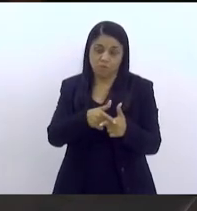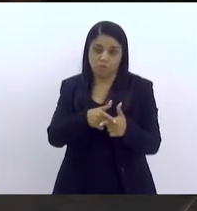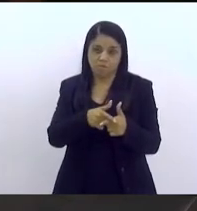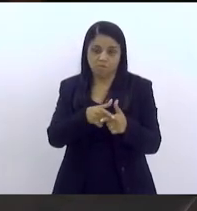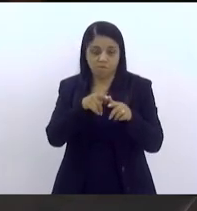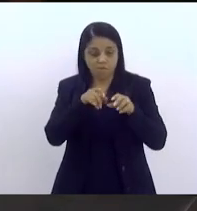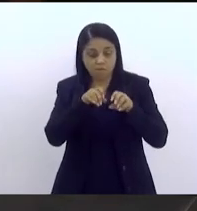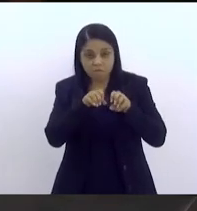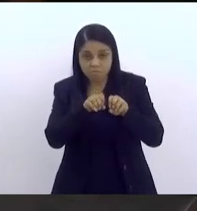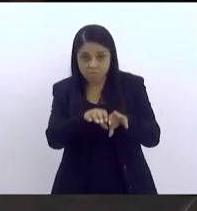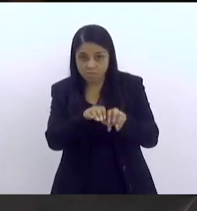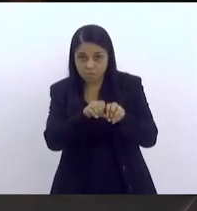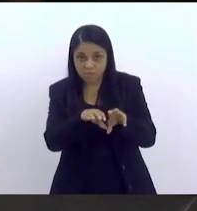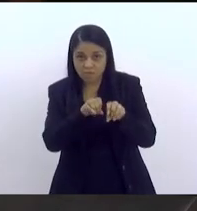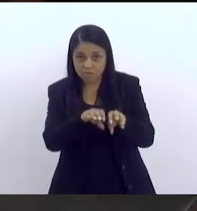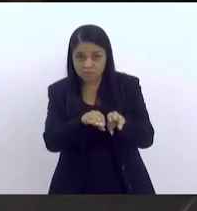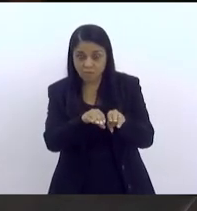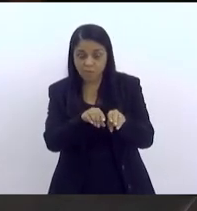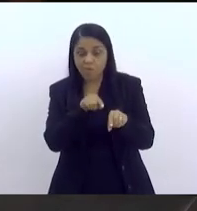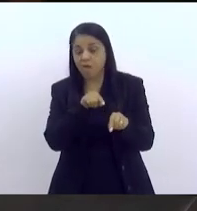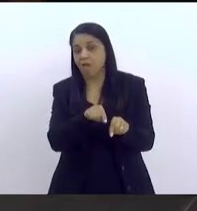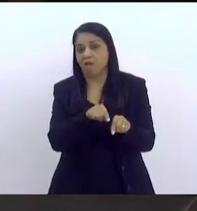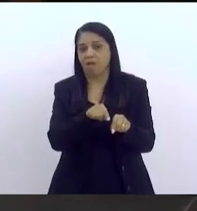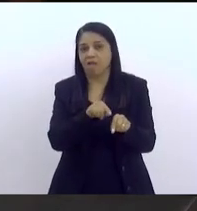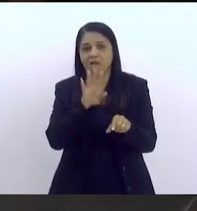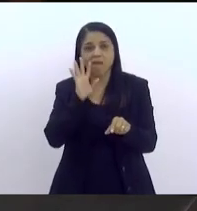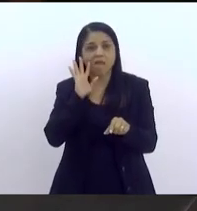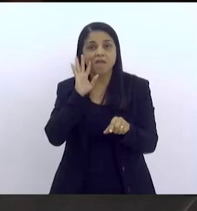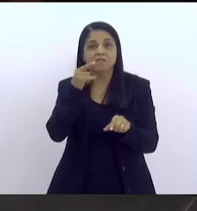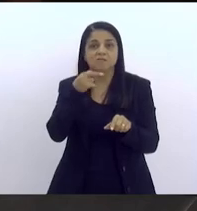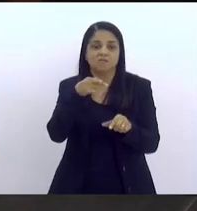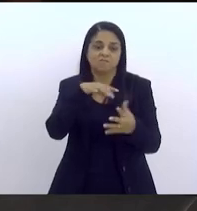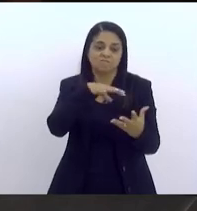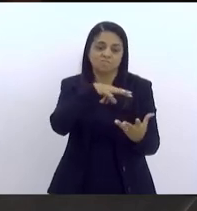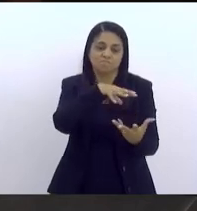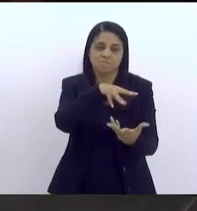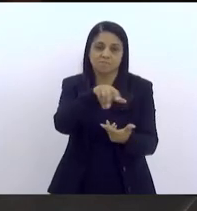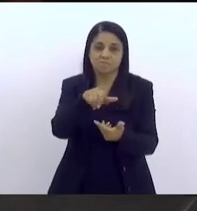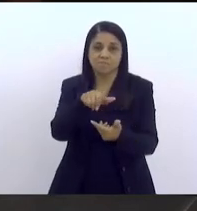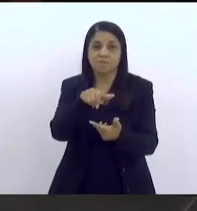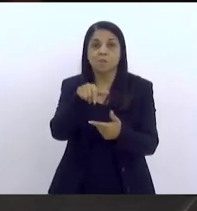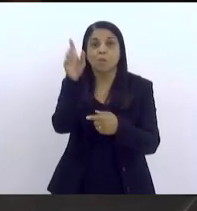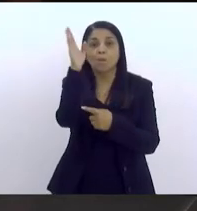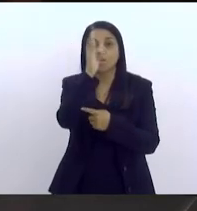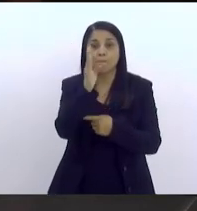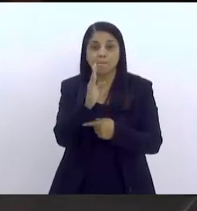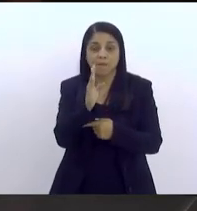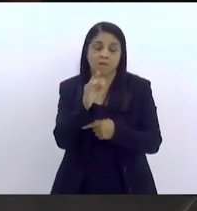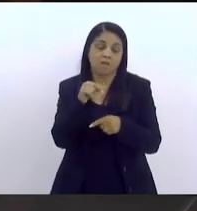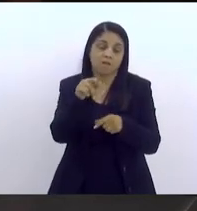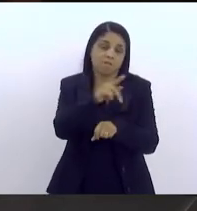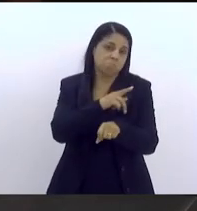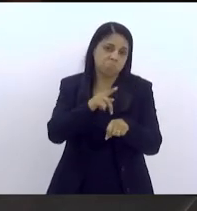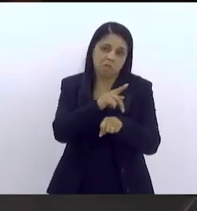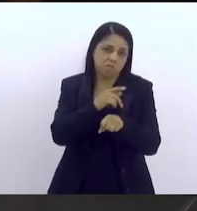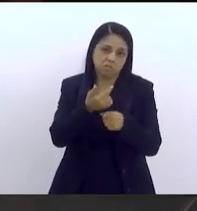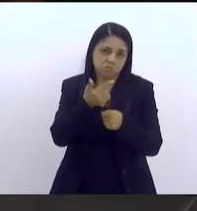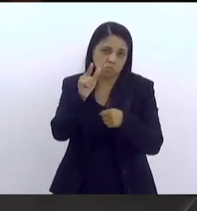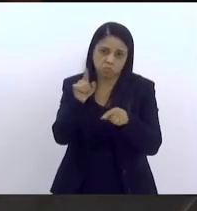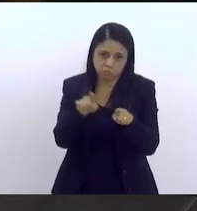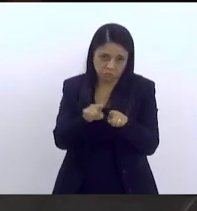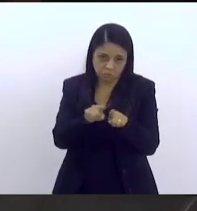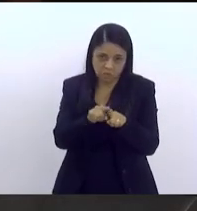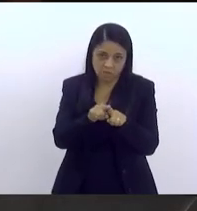se torna uma saída para uma nação A violência é contra